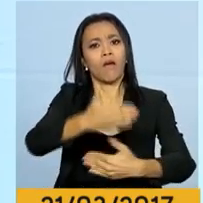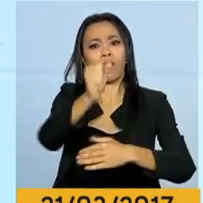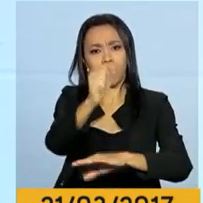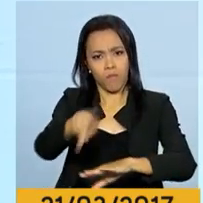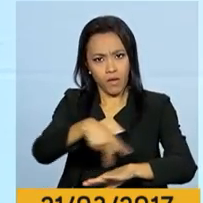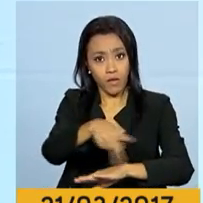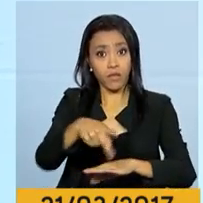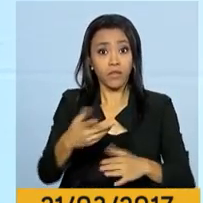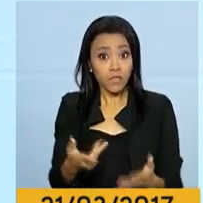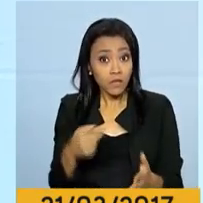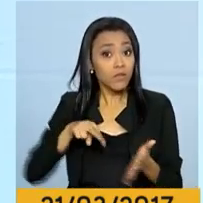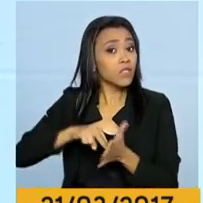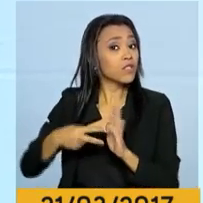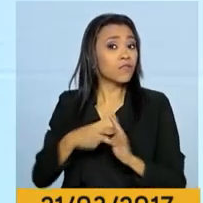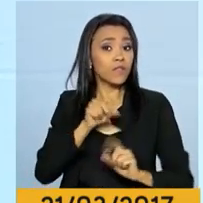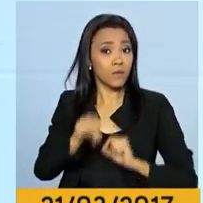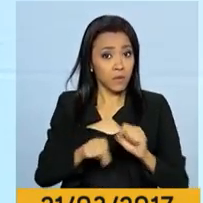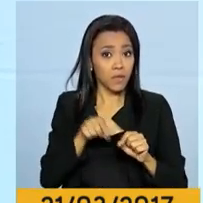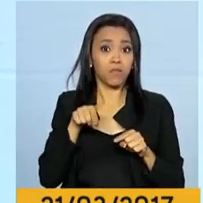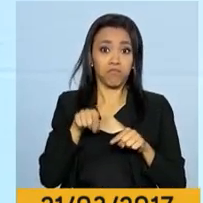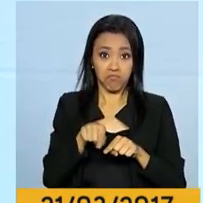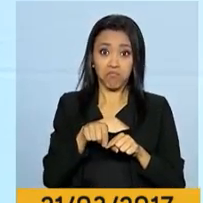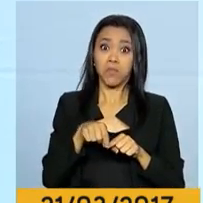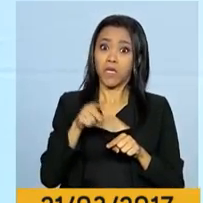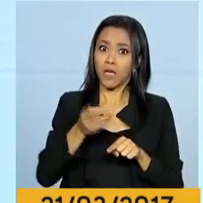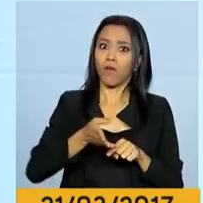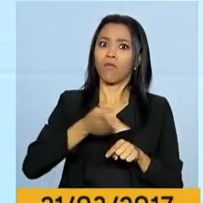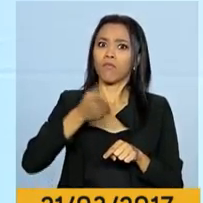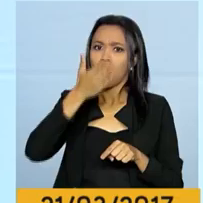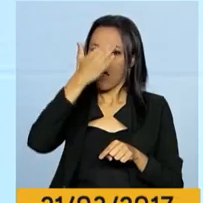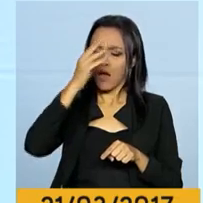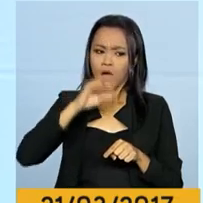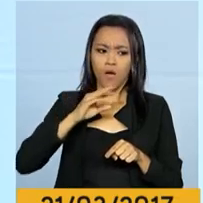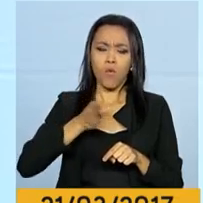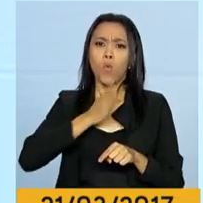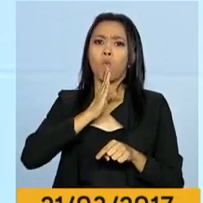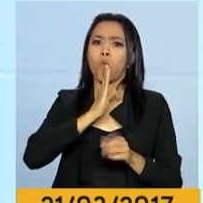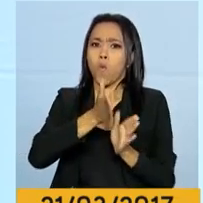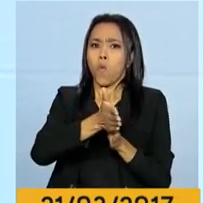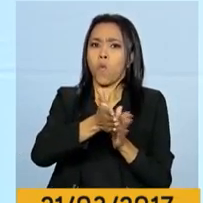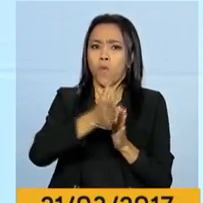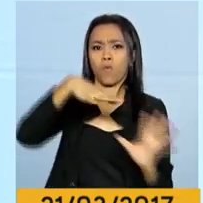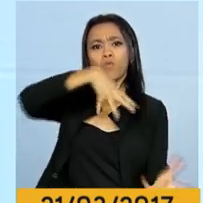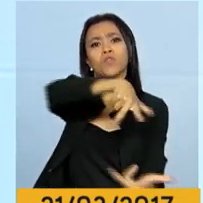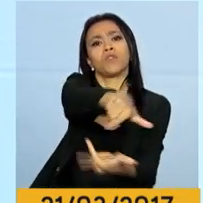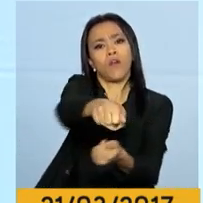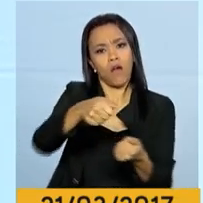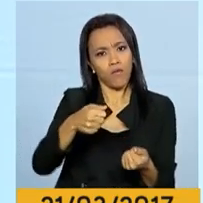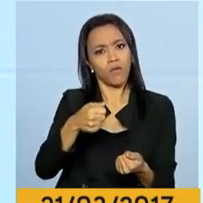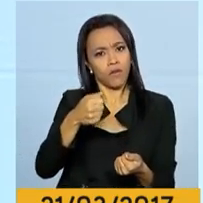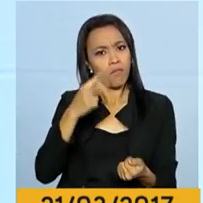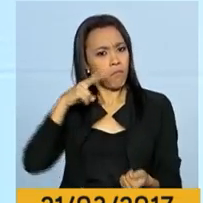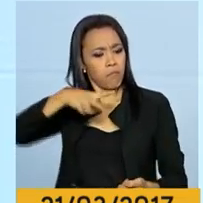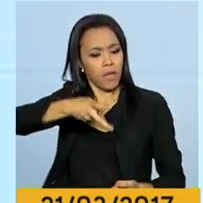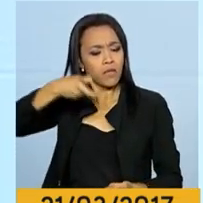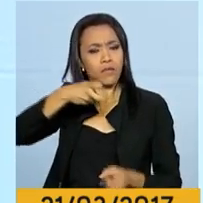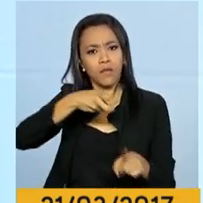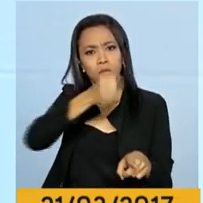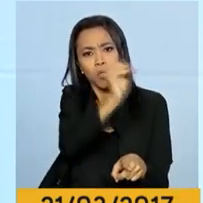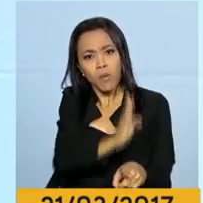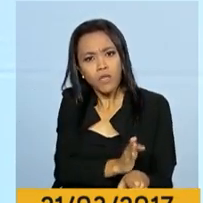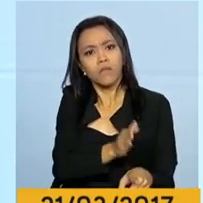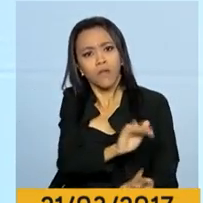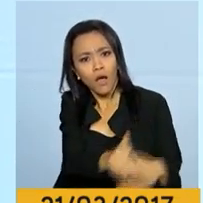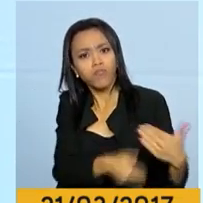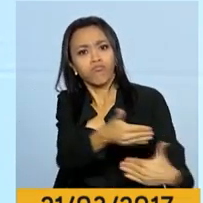vez, o reconhecimento internacional. Portanto, essas agências de risco já reconhecem que o cenário é